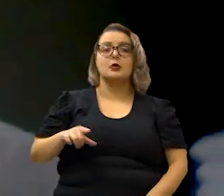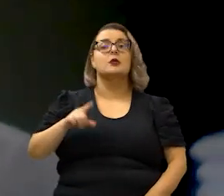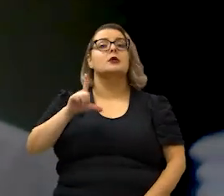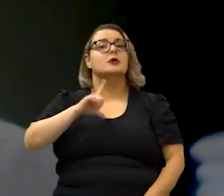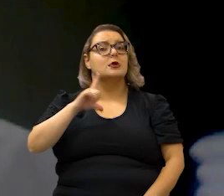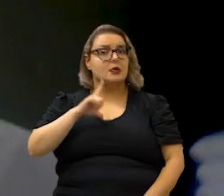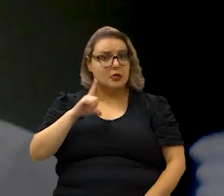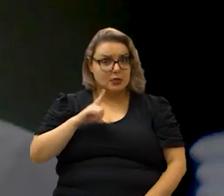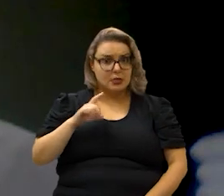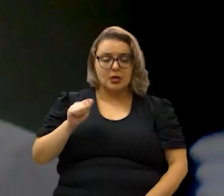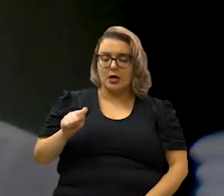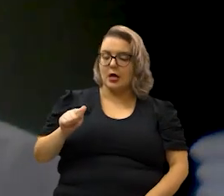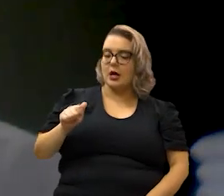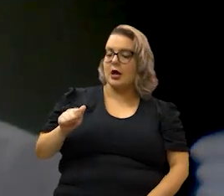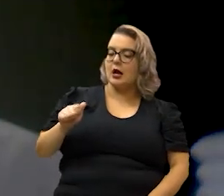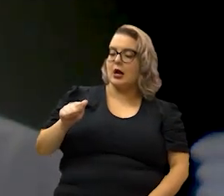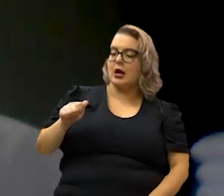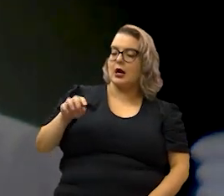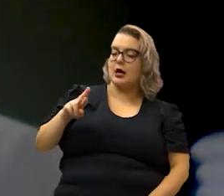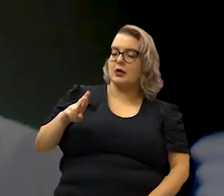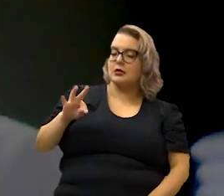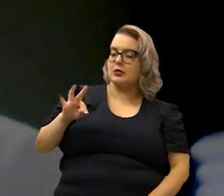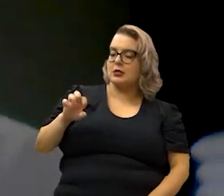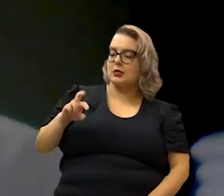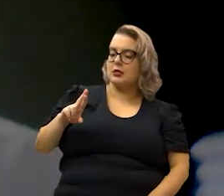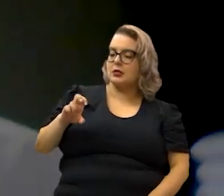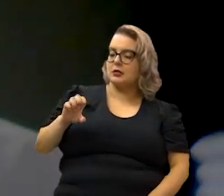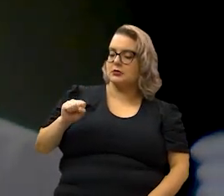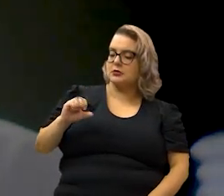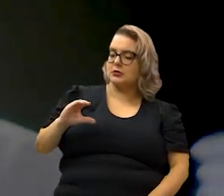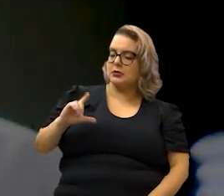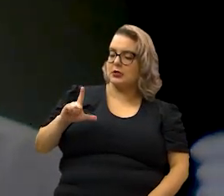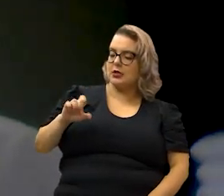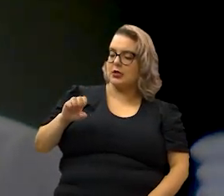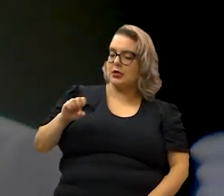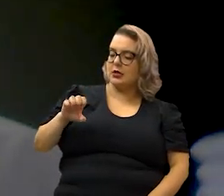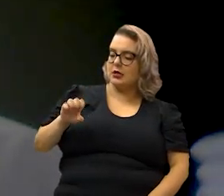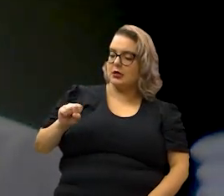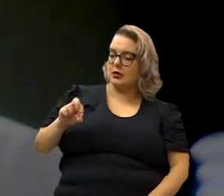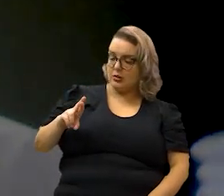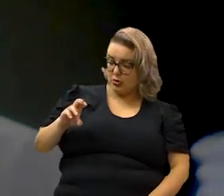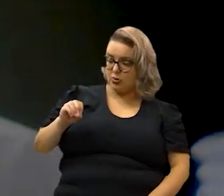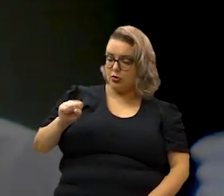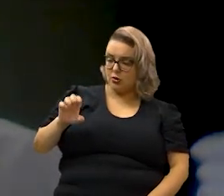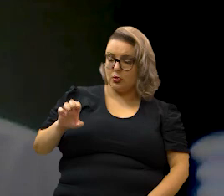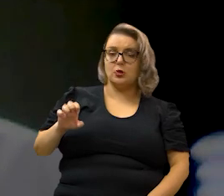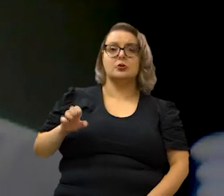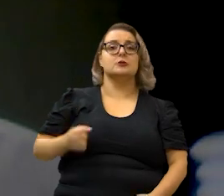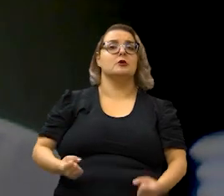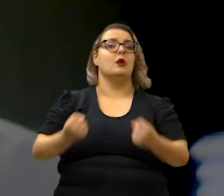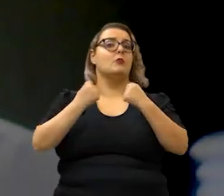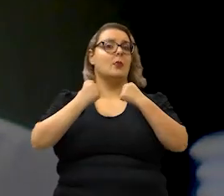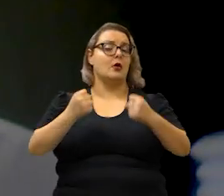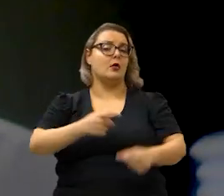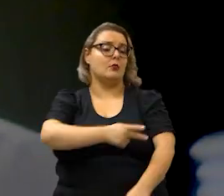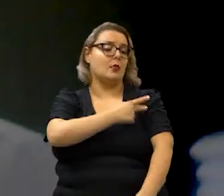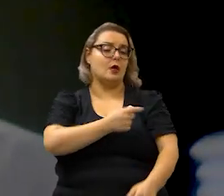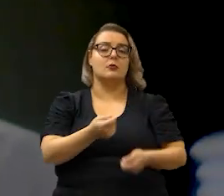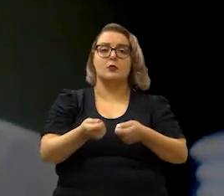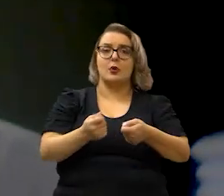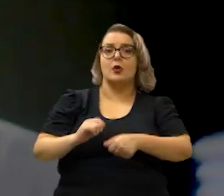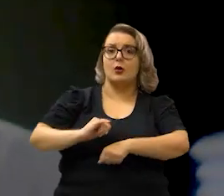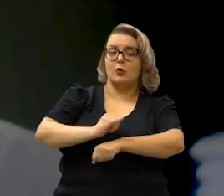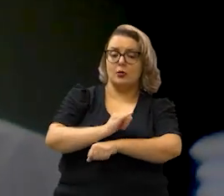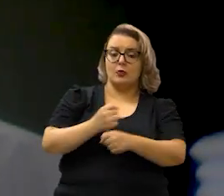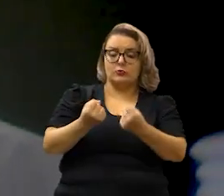que causa aterosclerose, exercício físico, manter pressão controlada, manter